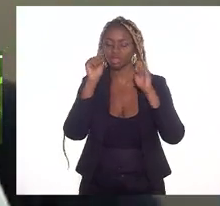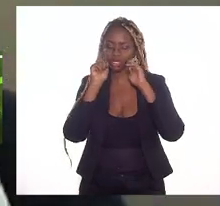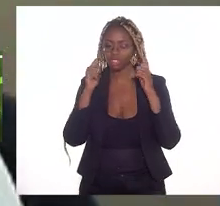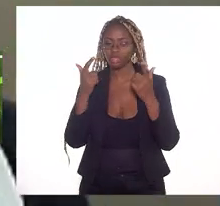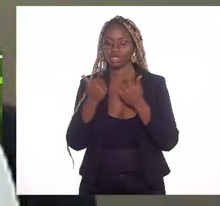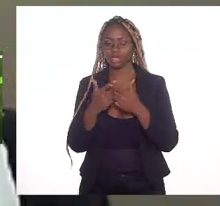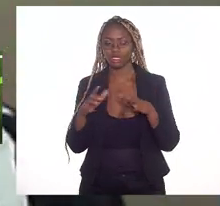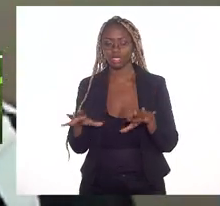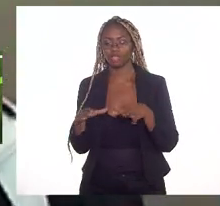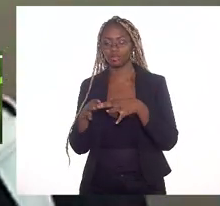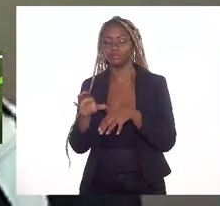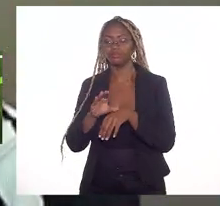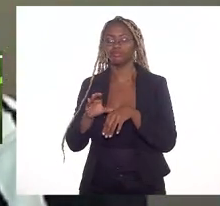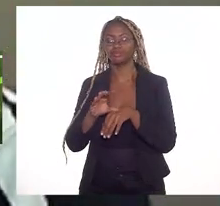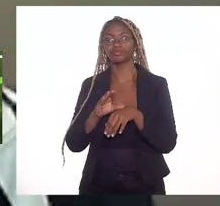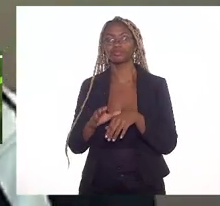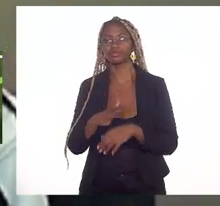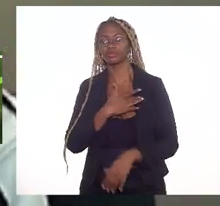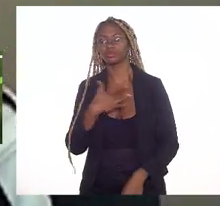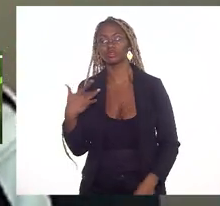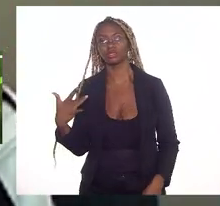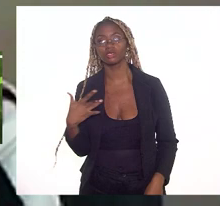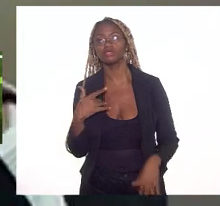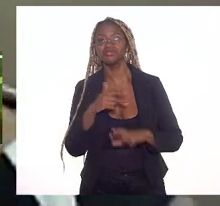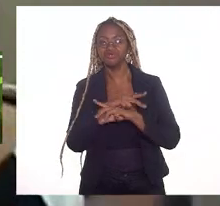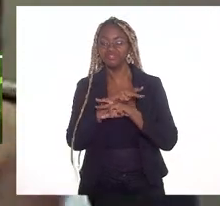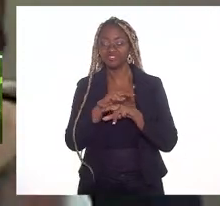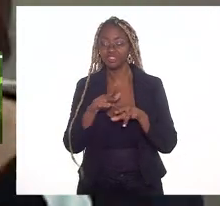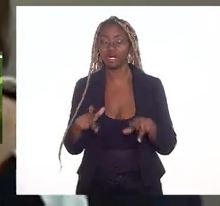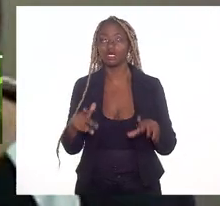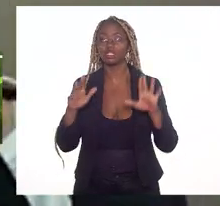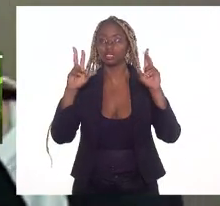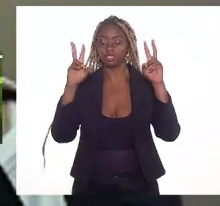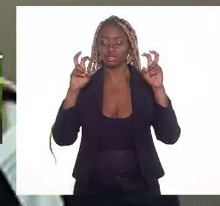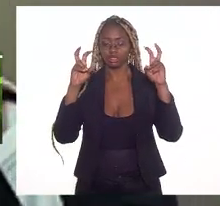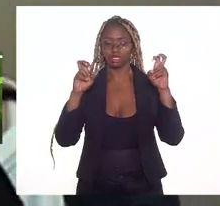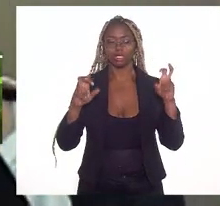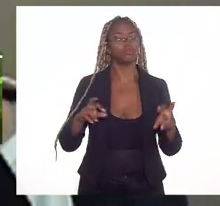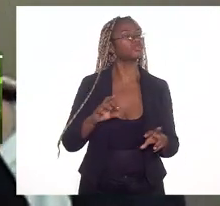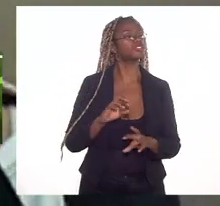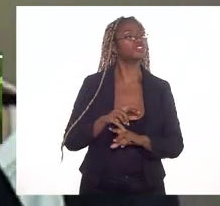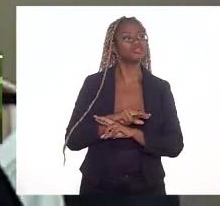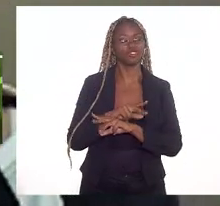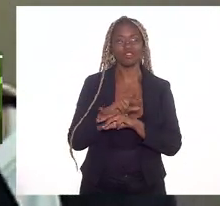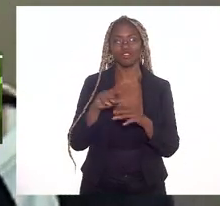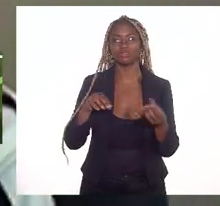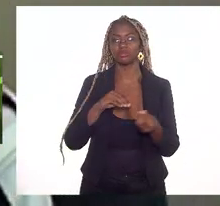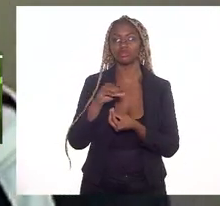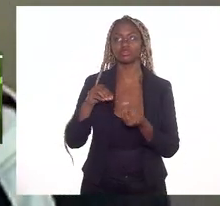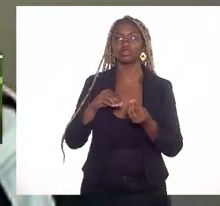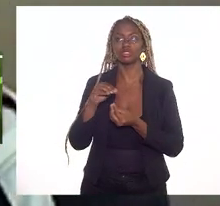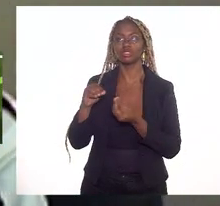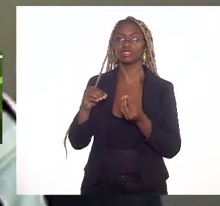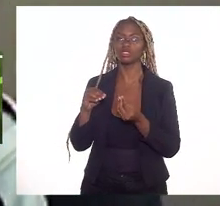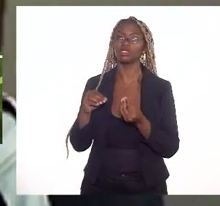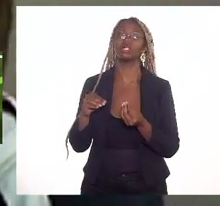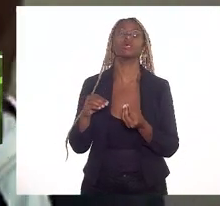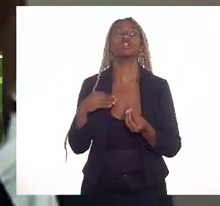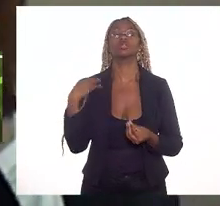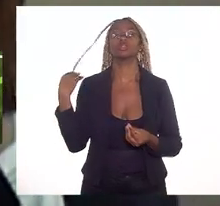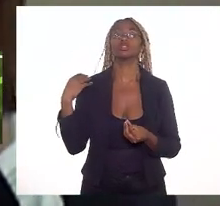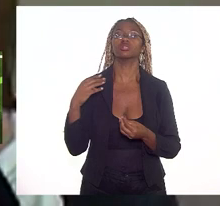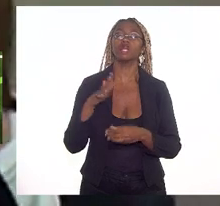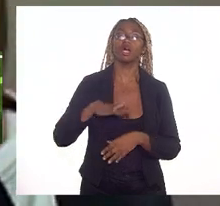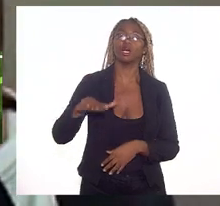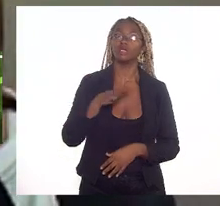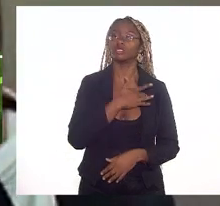de Saúde, vários assuntos sobre os mais diversos aspectos na área da saúde